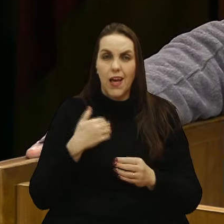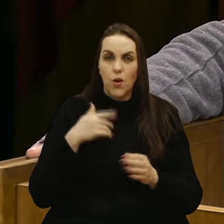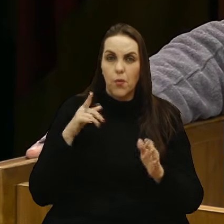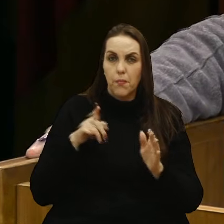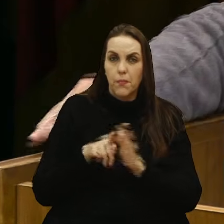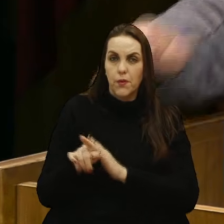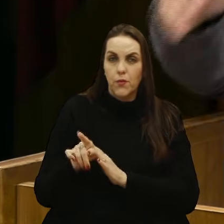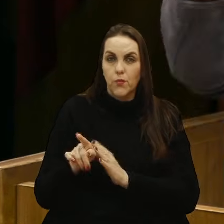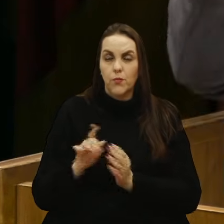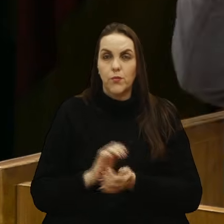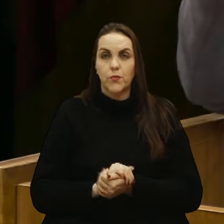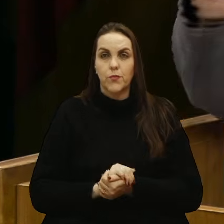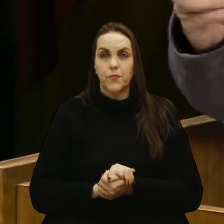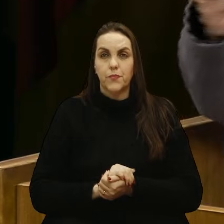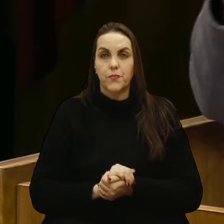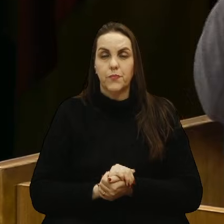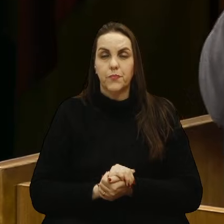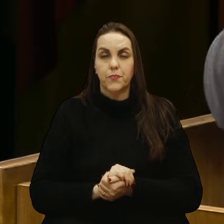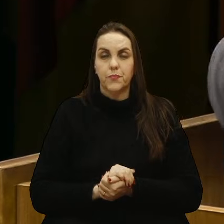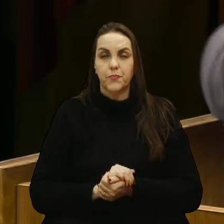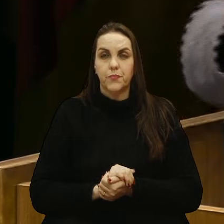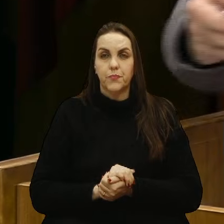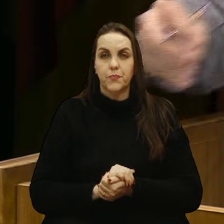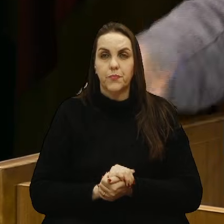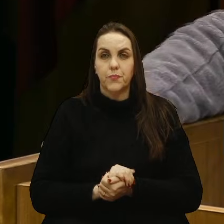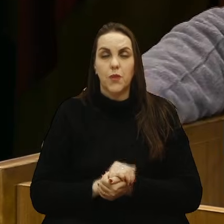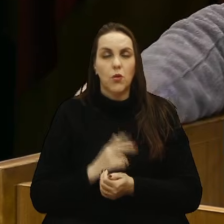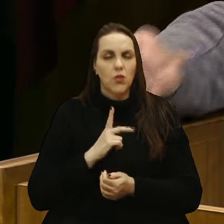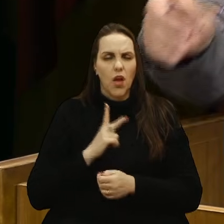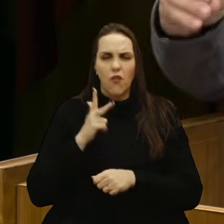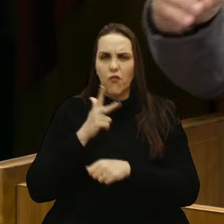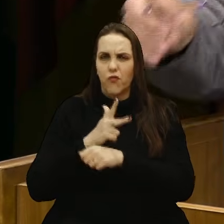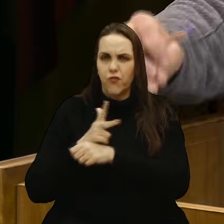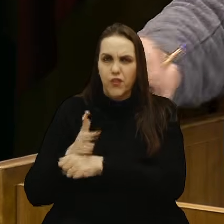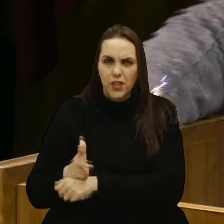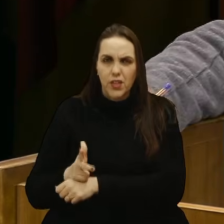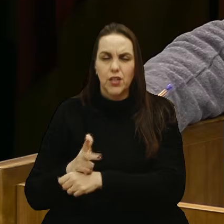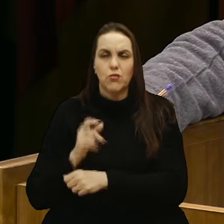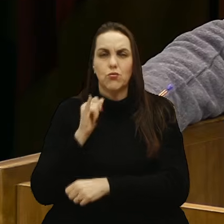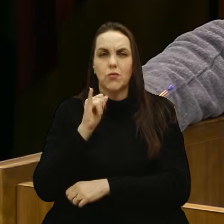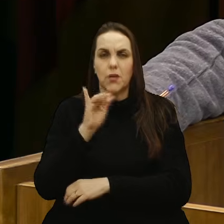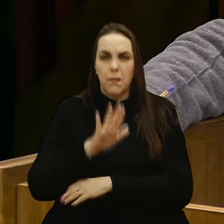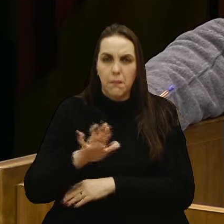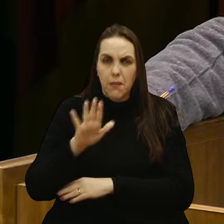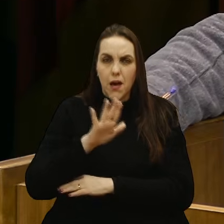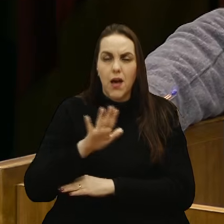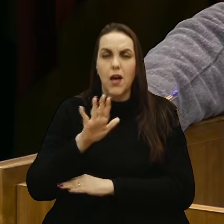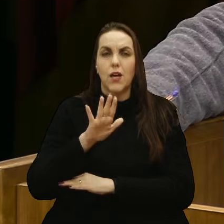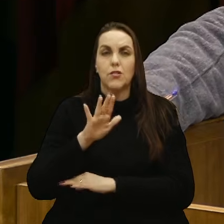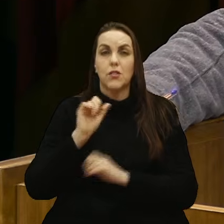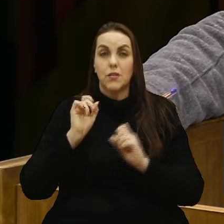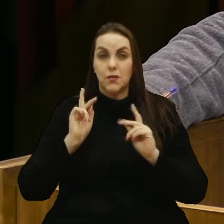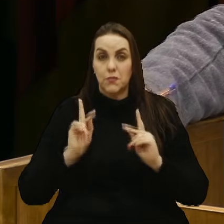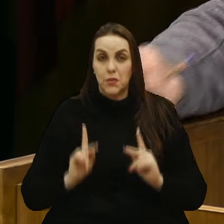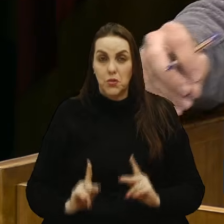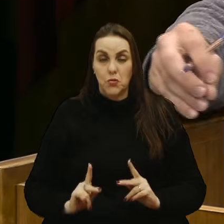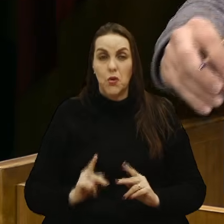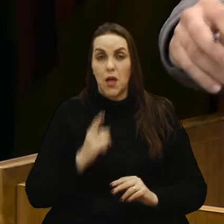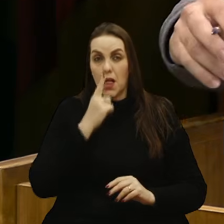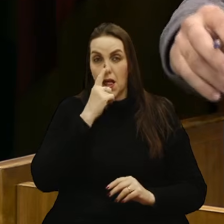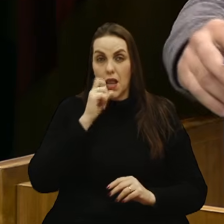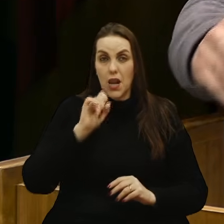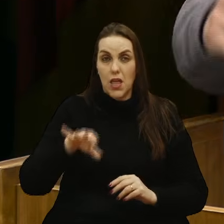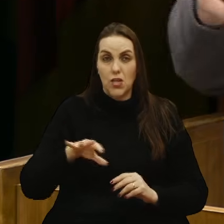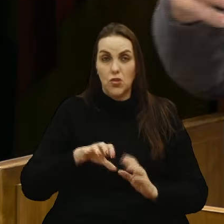pergunto, eu recebo diversos vídeos, diversas imagens de pessoas depositando